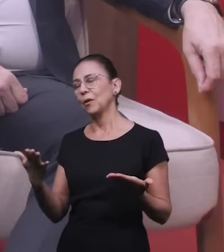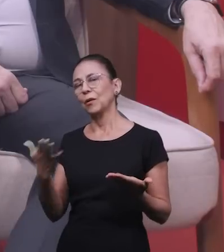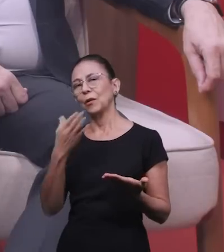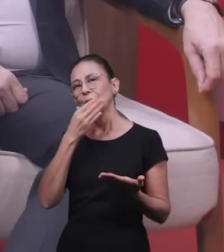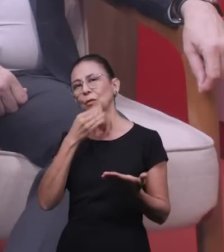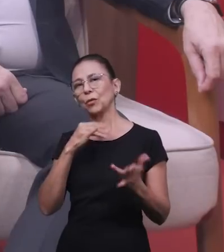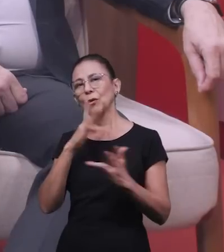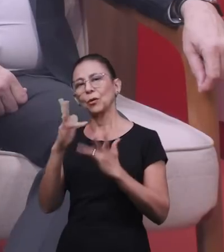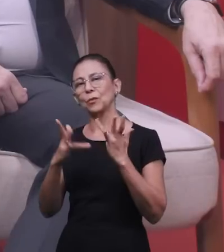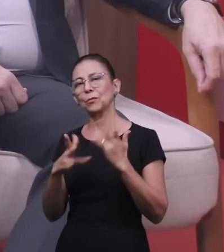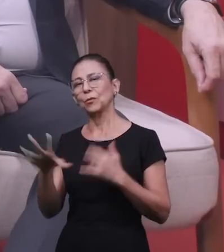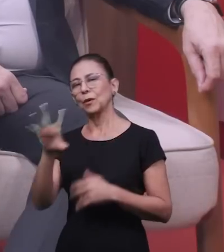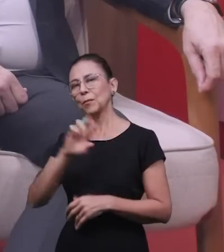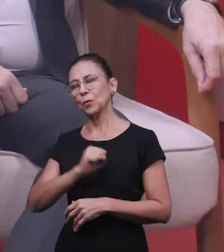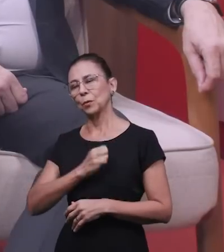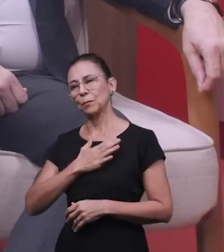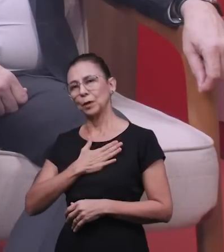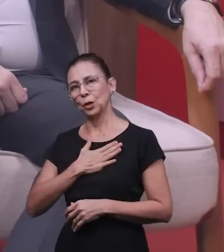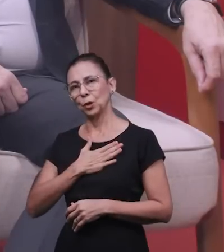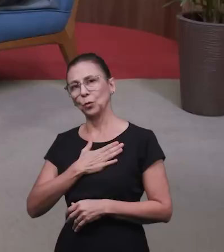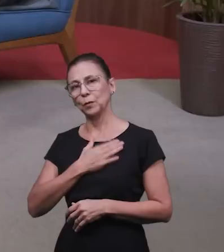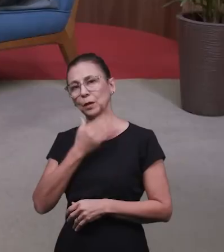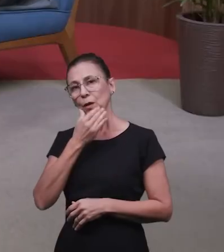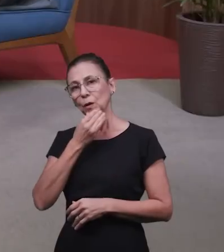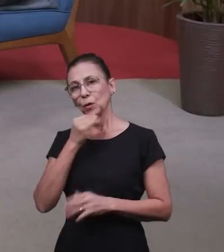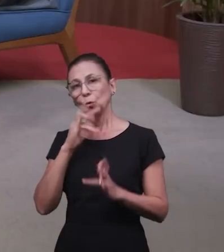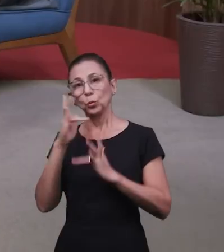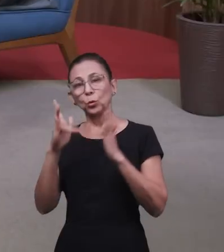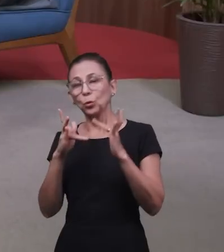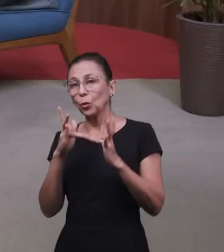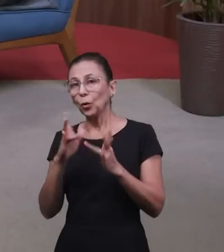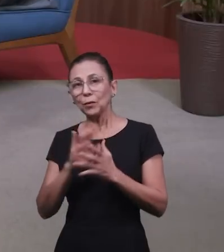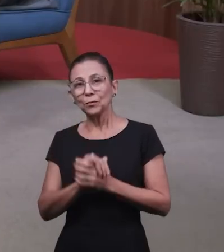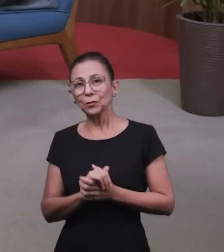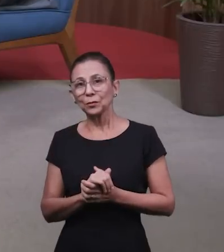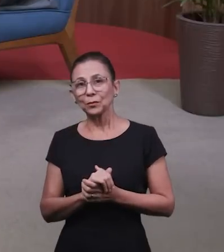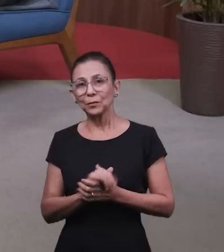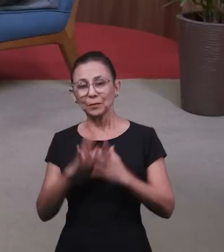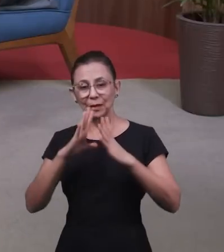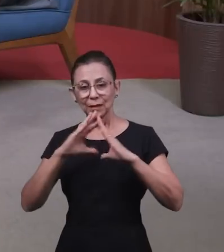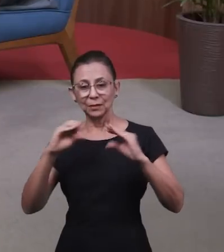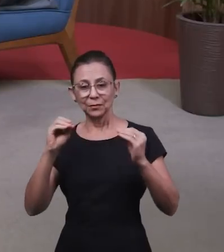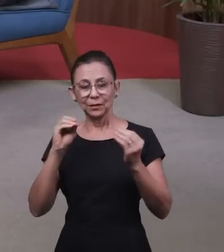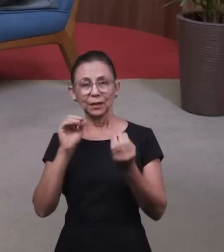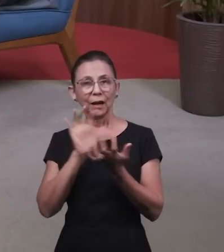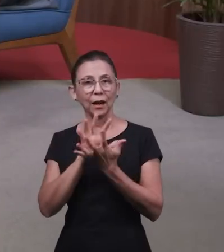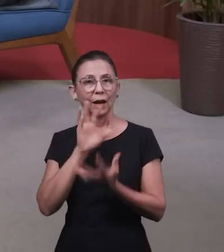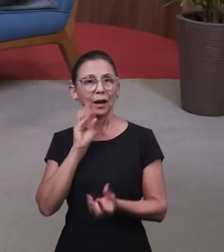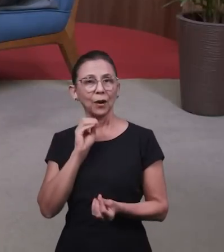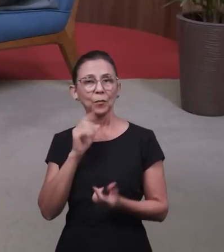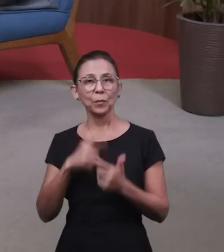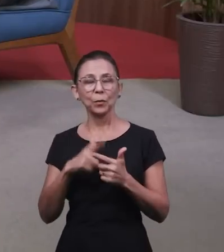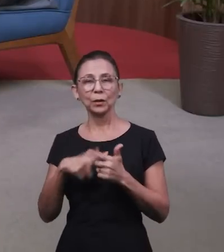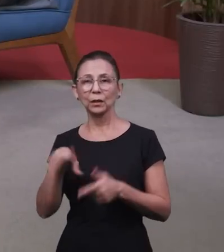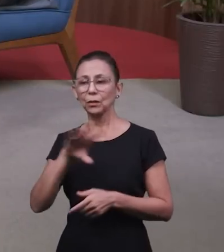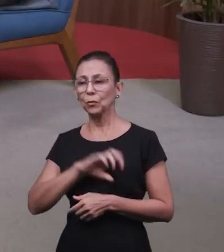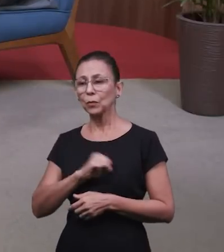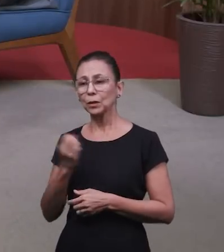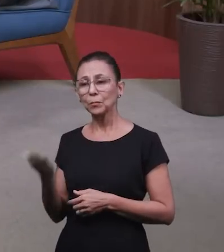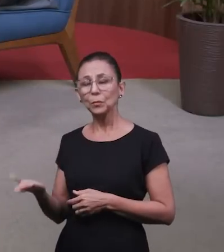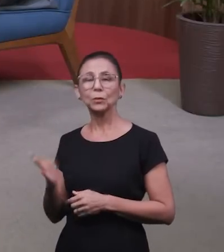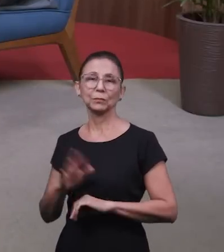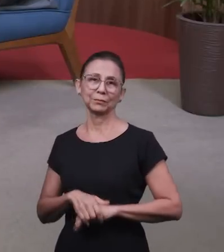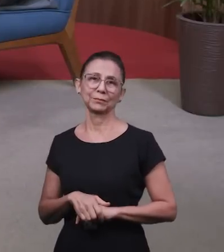seguinte: o noivo só me faz bem. A presença de Jesus só faz bem a minha alma, porque ele é o meu